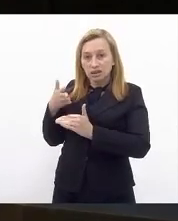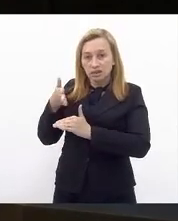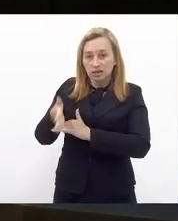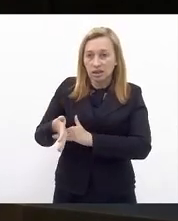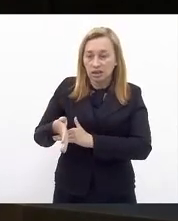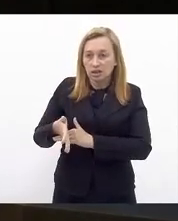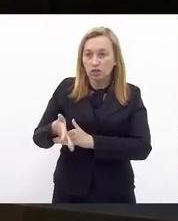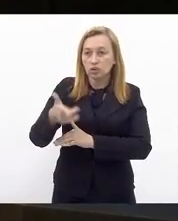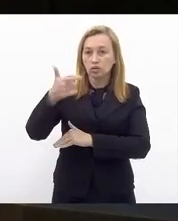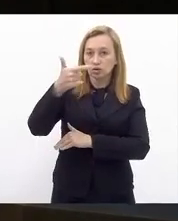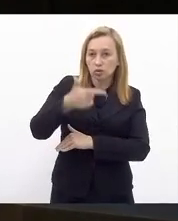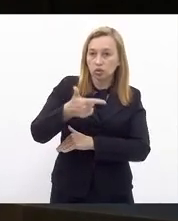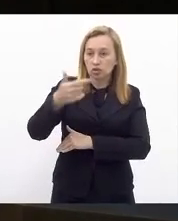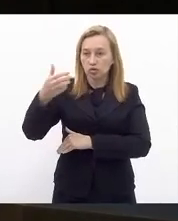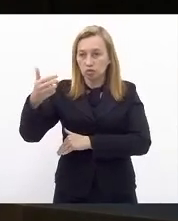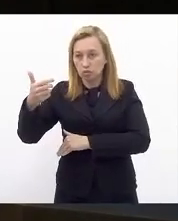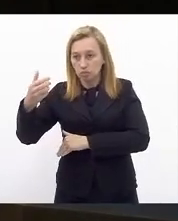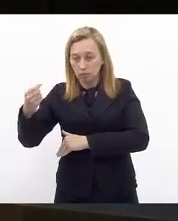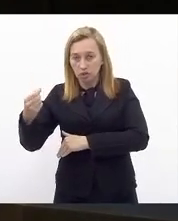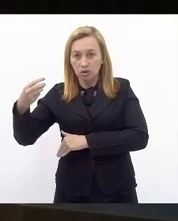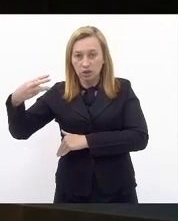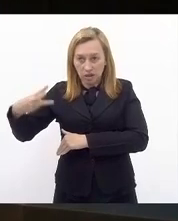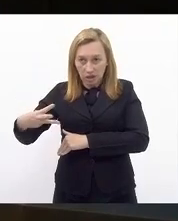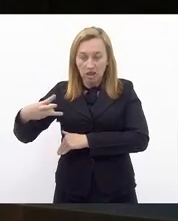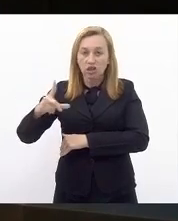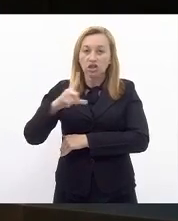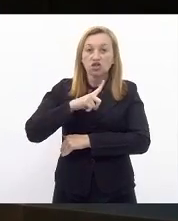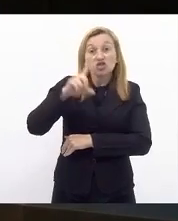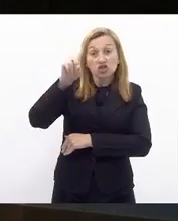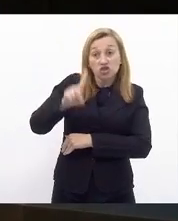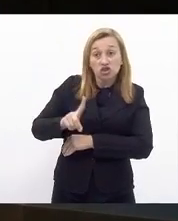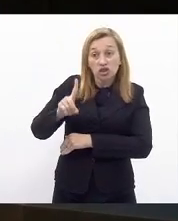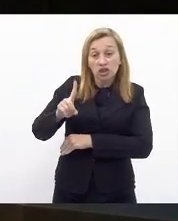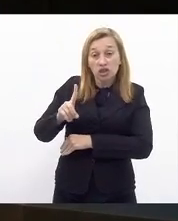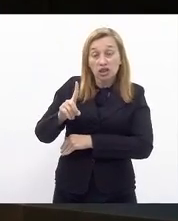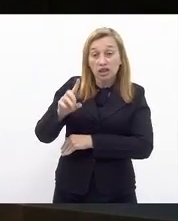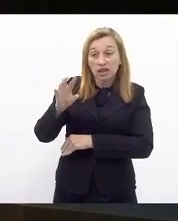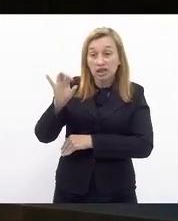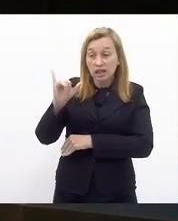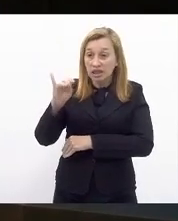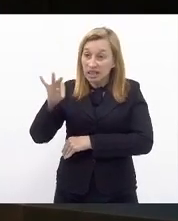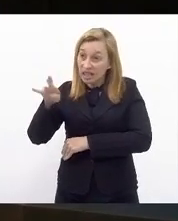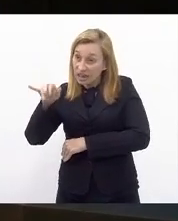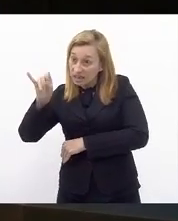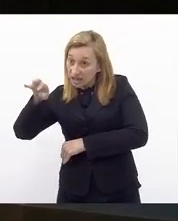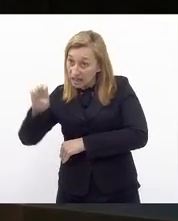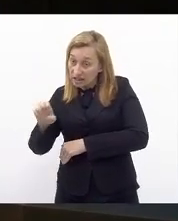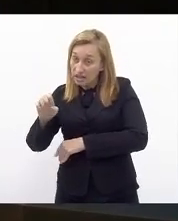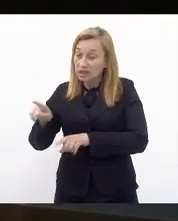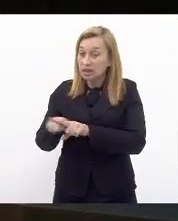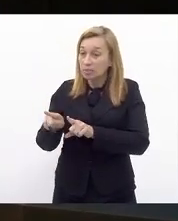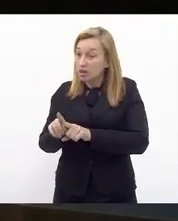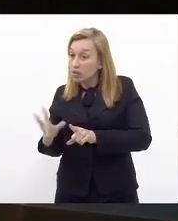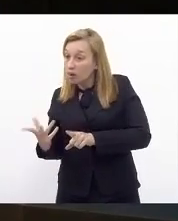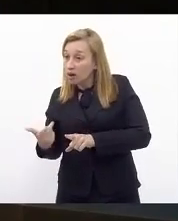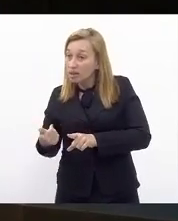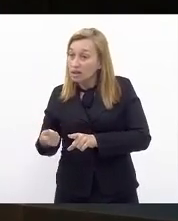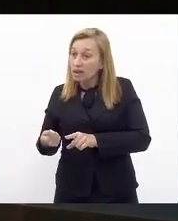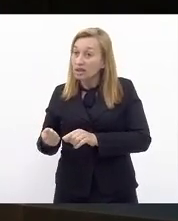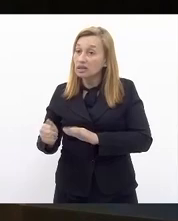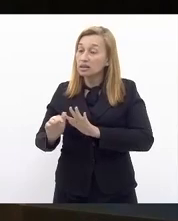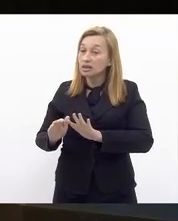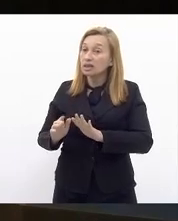de 2003 que tinha direito a integralidade e paridade desde que